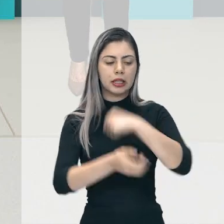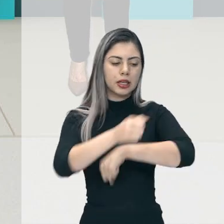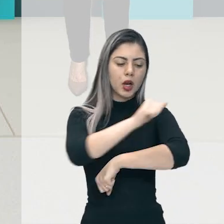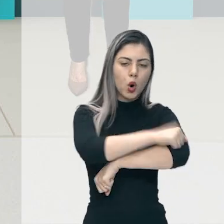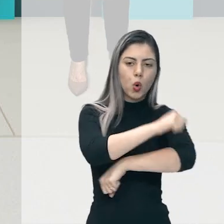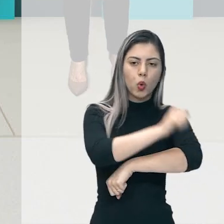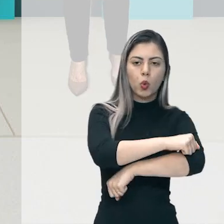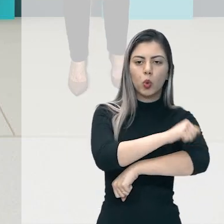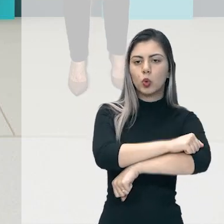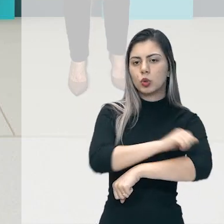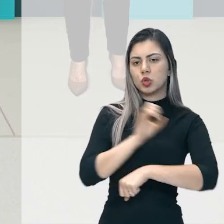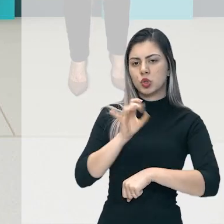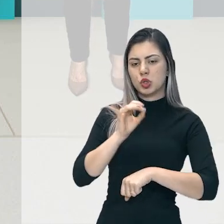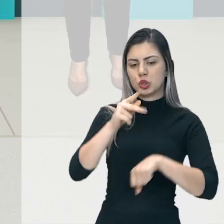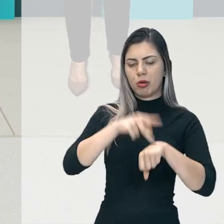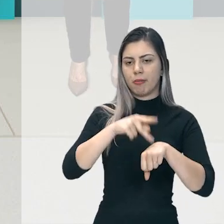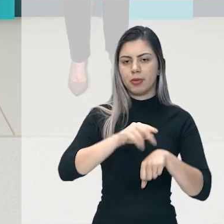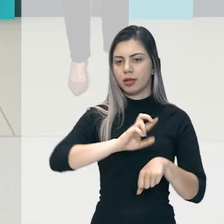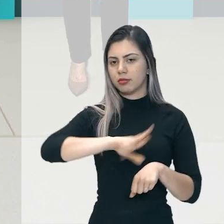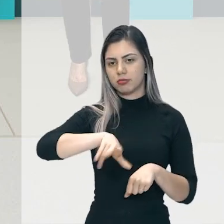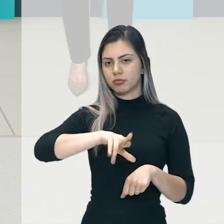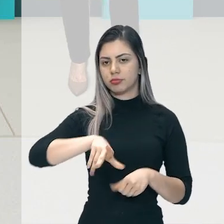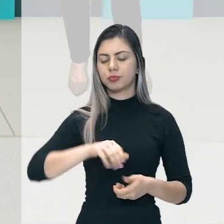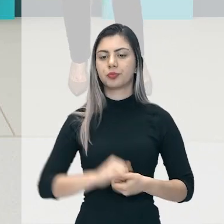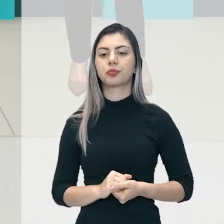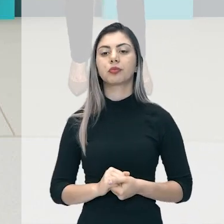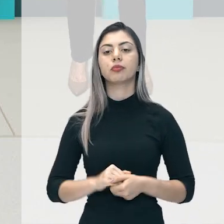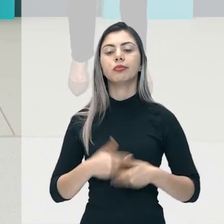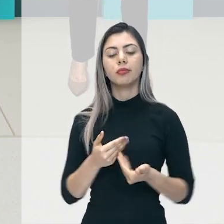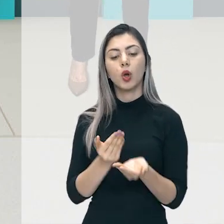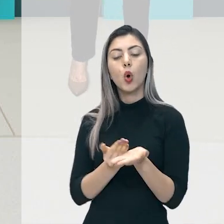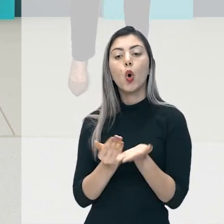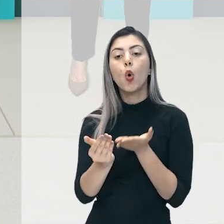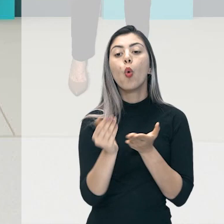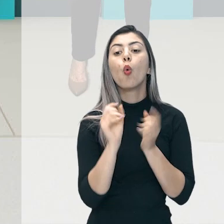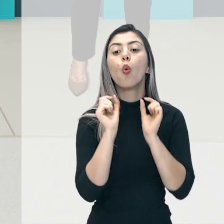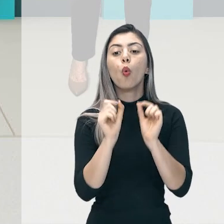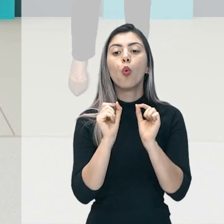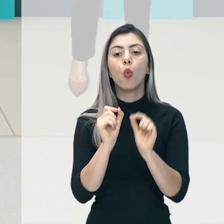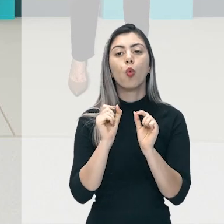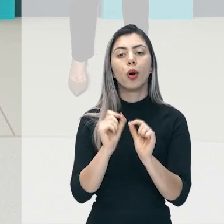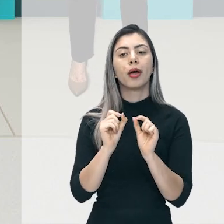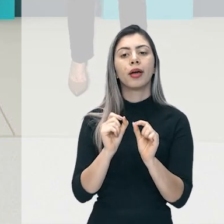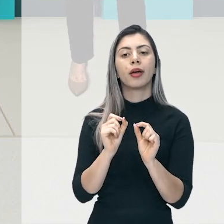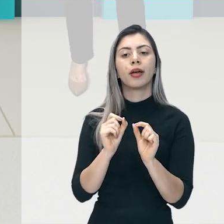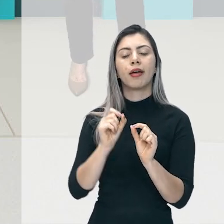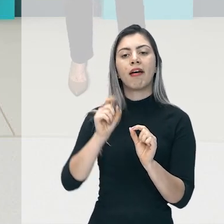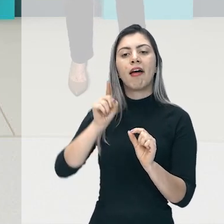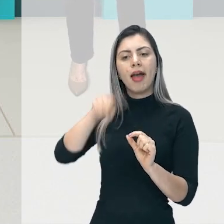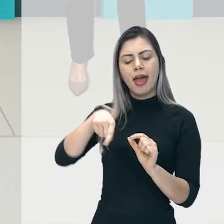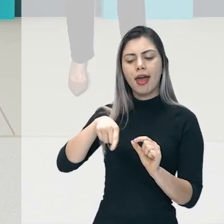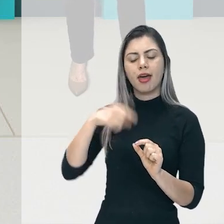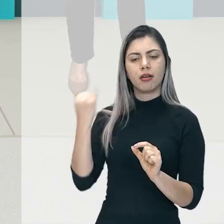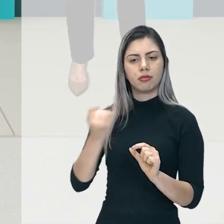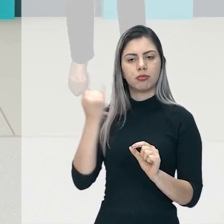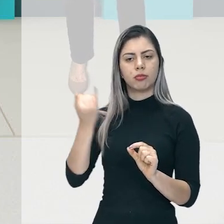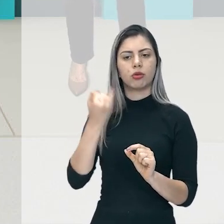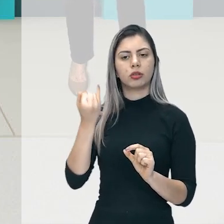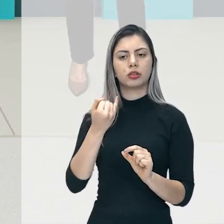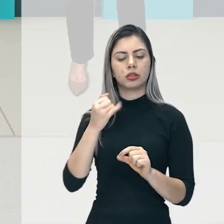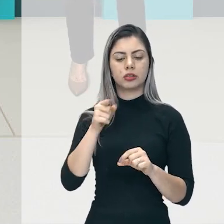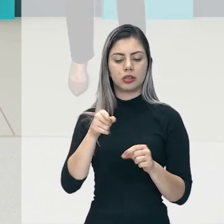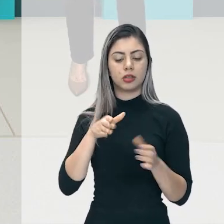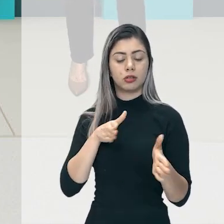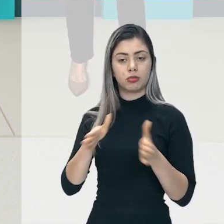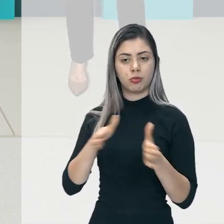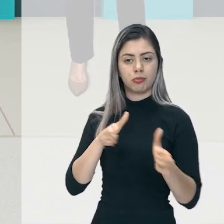ossos, não era só a pedra lascada. E eles começavam também ali a ter um domínio muito importante desse período